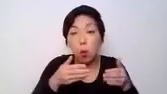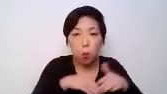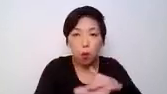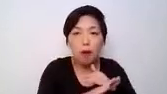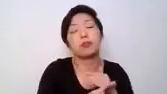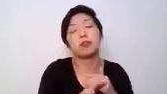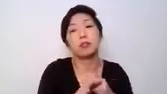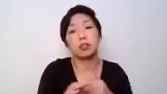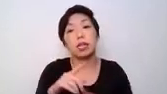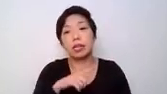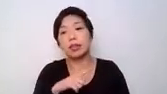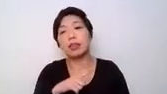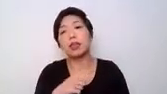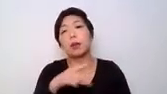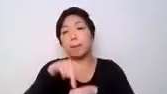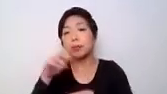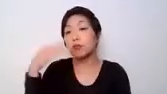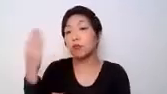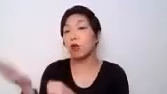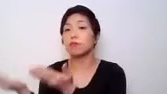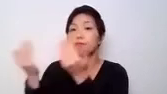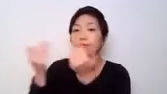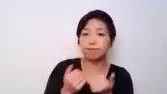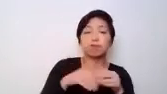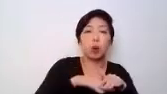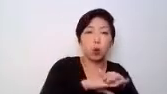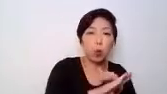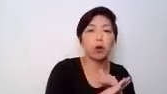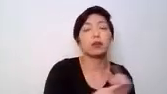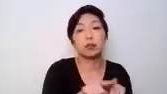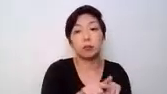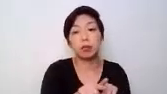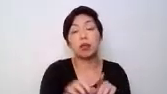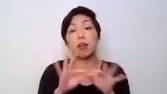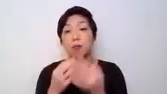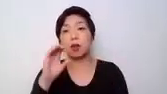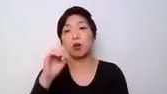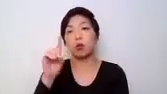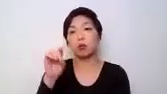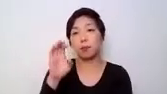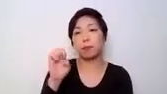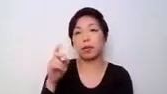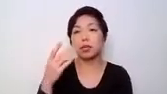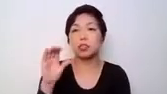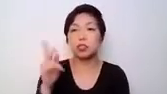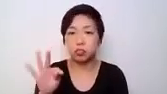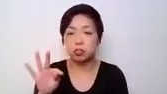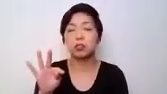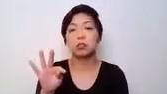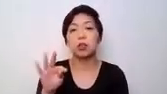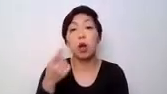e o da família Odebrecht são vários sepultamentos que ocorrem lá o último foi de